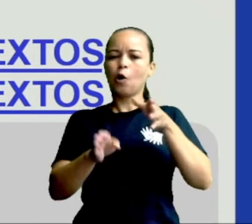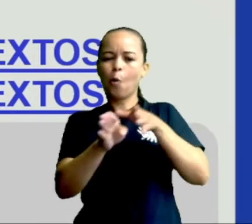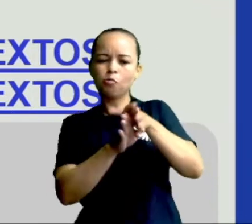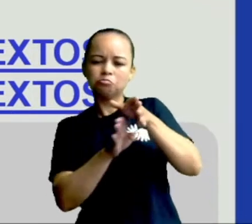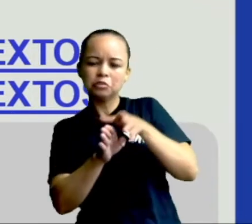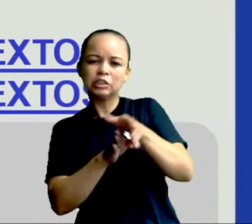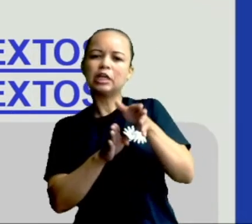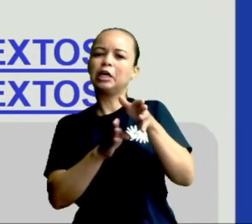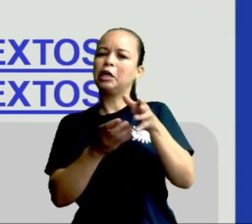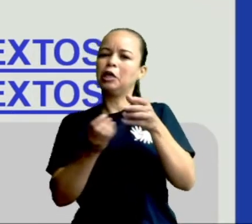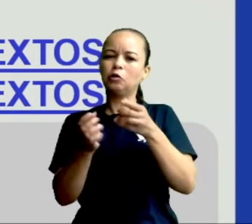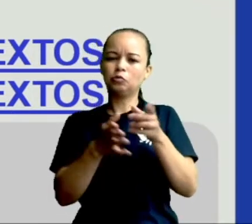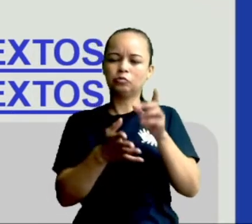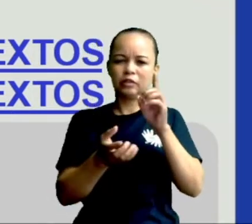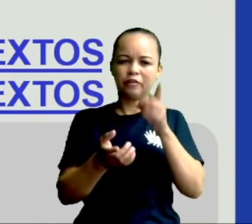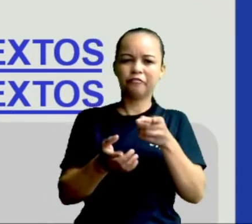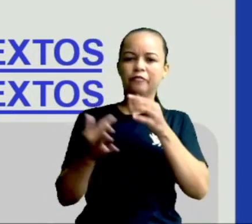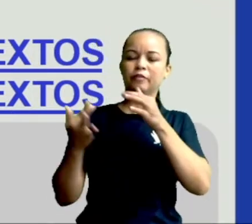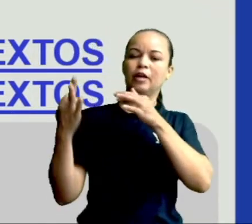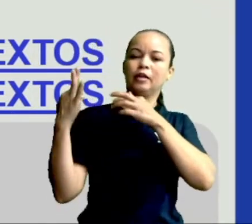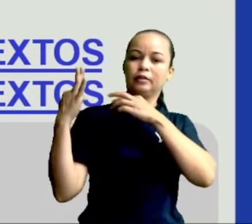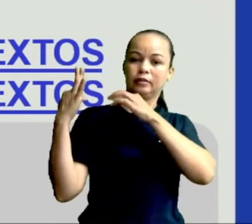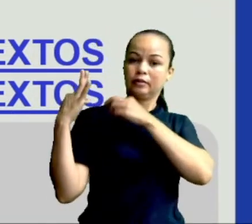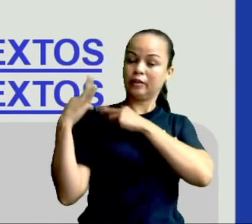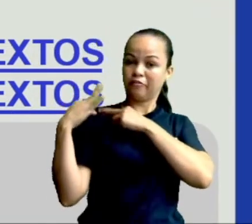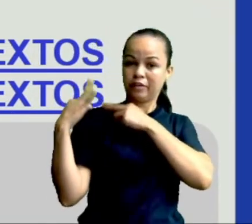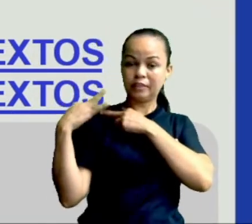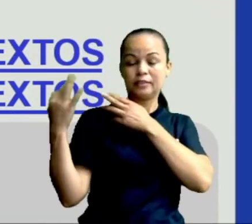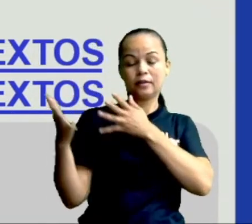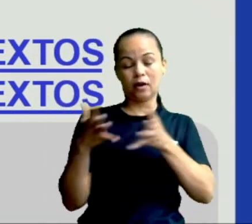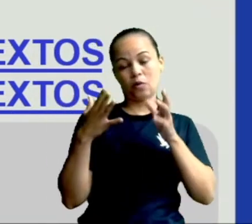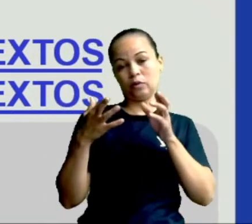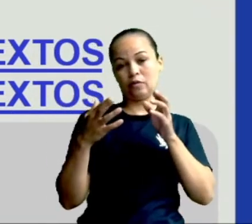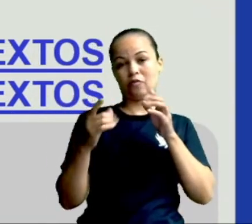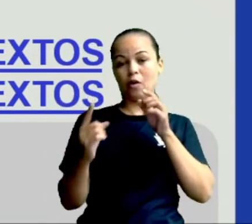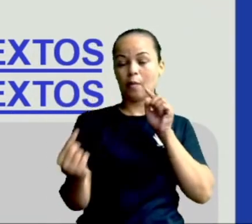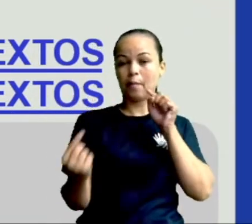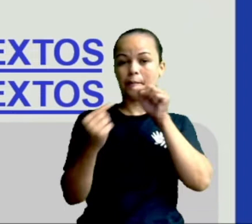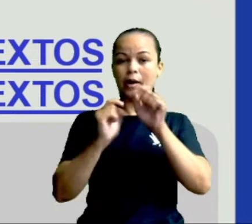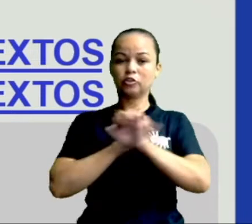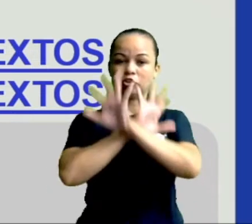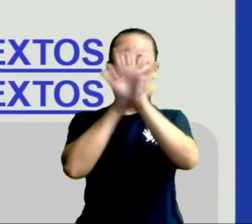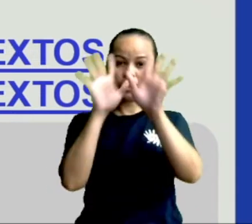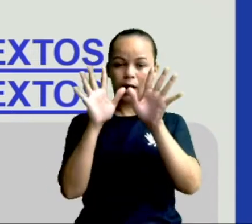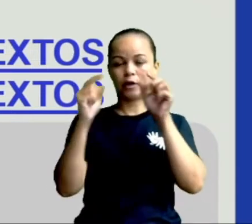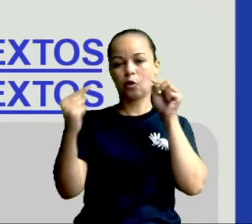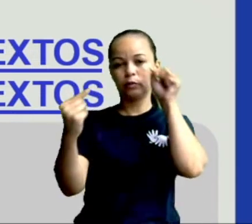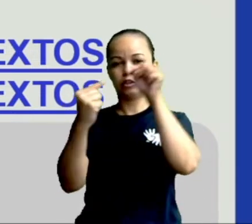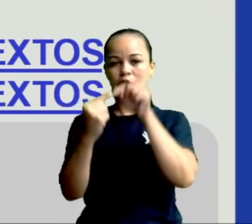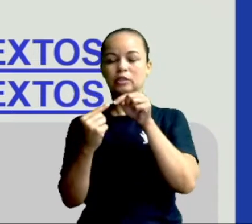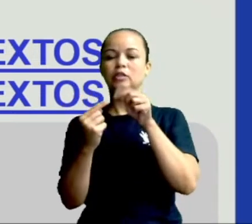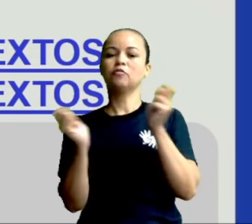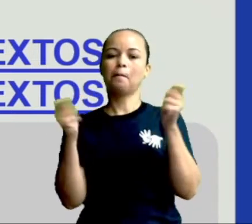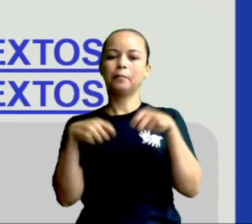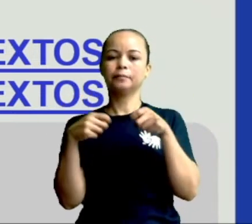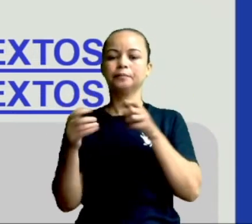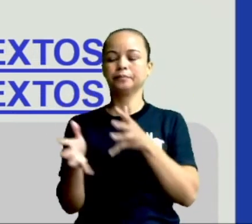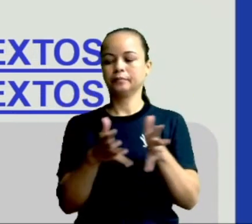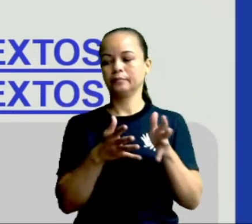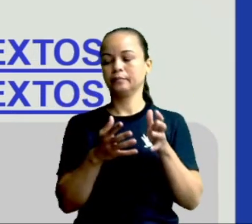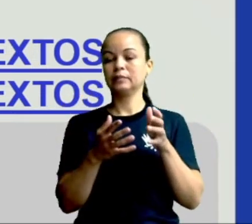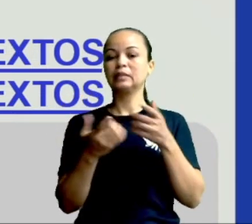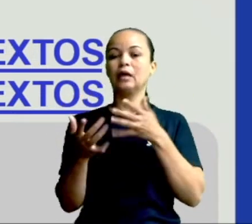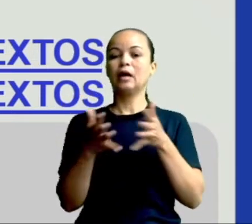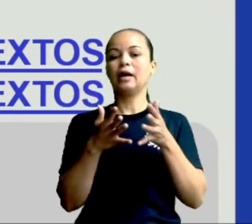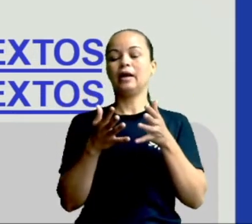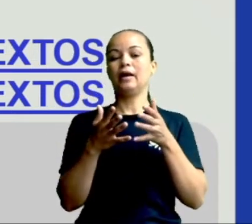conceitos, definições de uma forma mais clara e objetiva possível. Essa linguagem é caracterizada pela